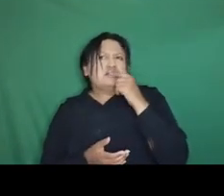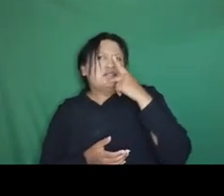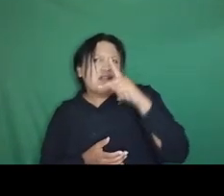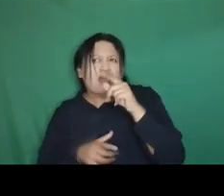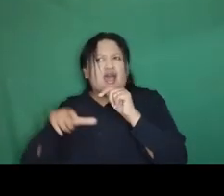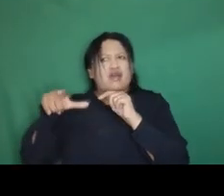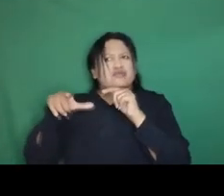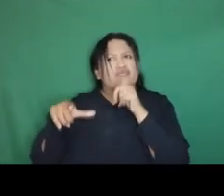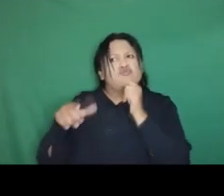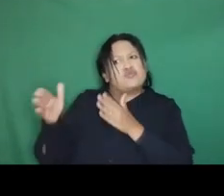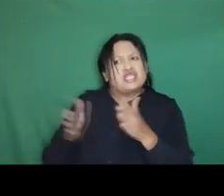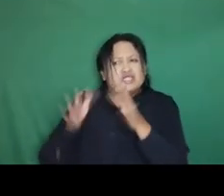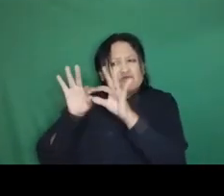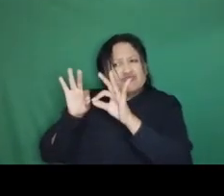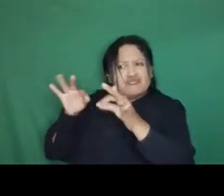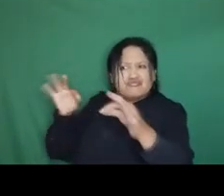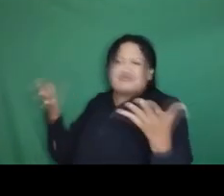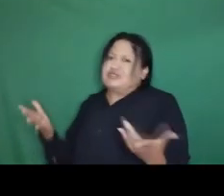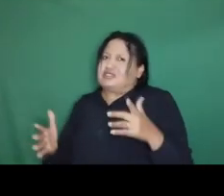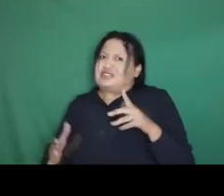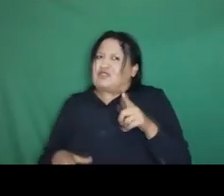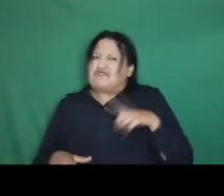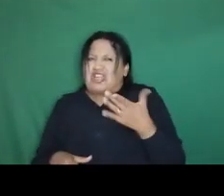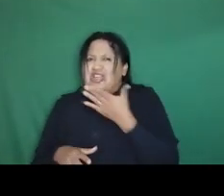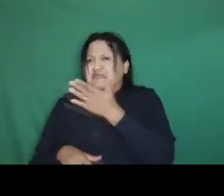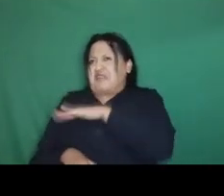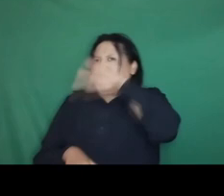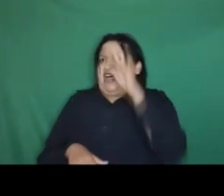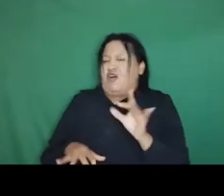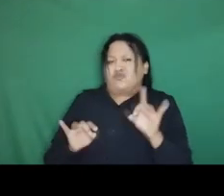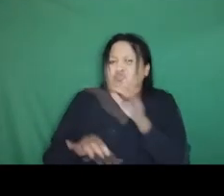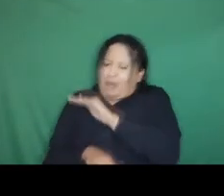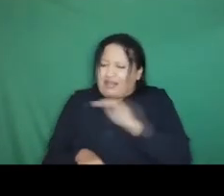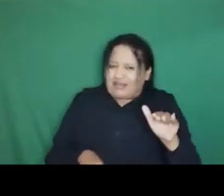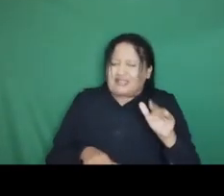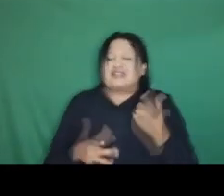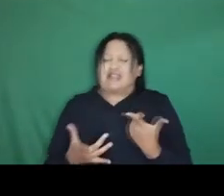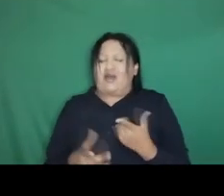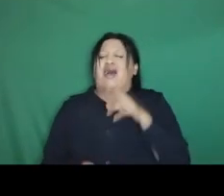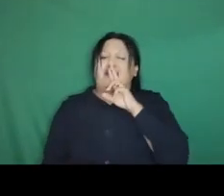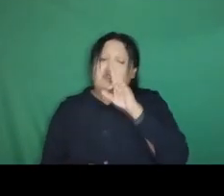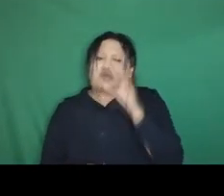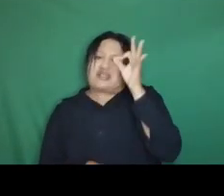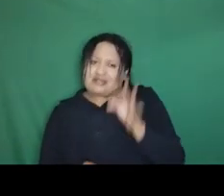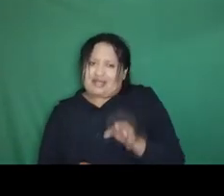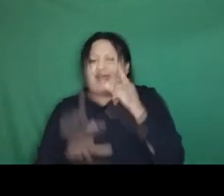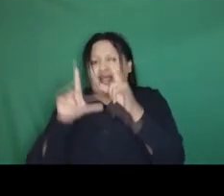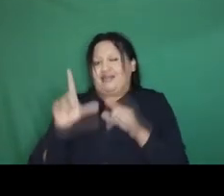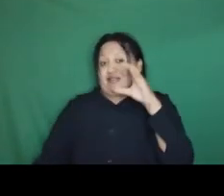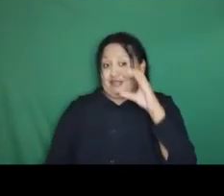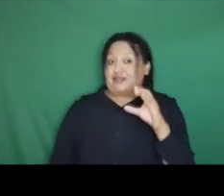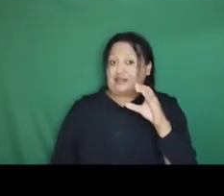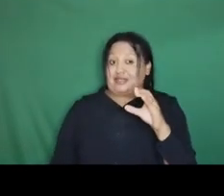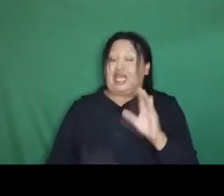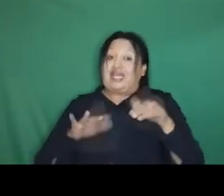né que é muito extenso então não deve ter Planalto deve ter só planície não então a alternativa correta é a alternativa